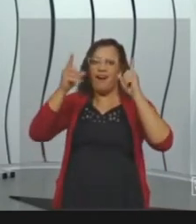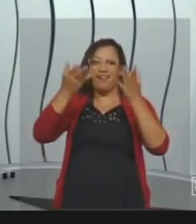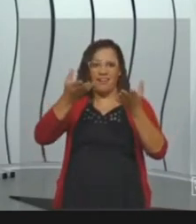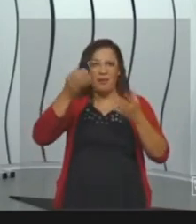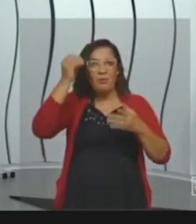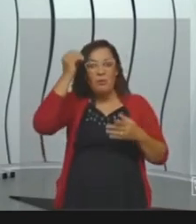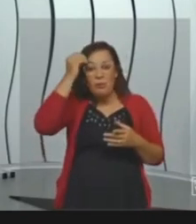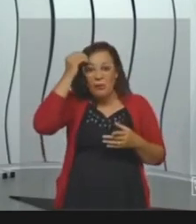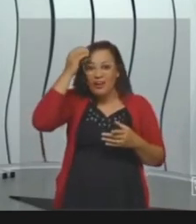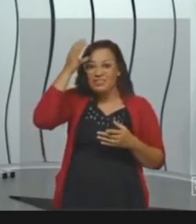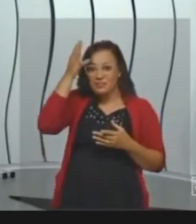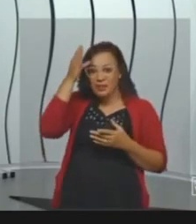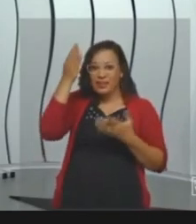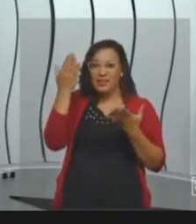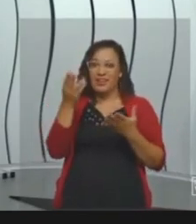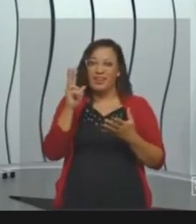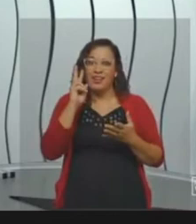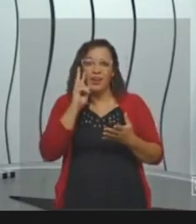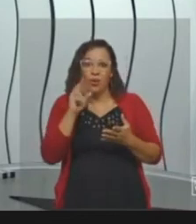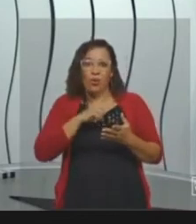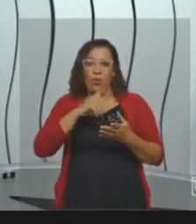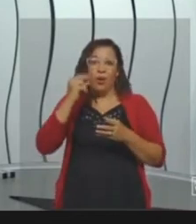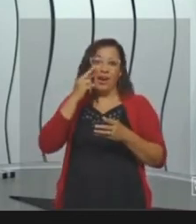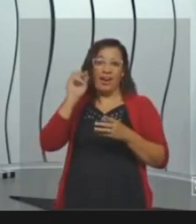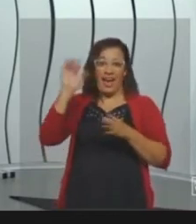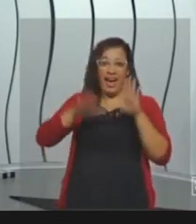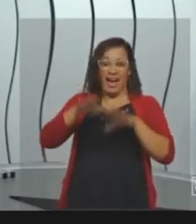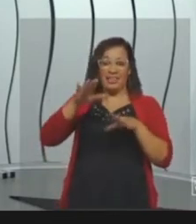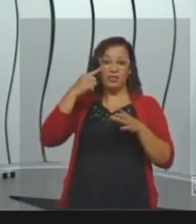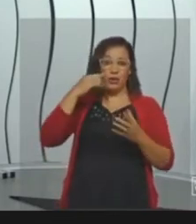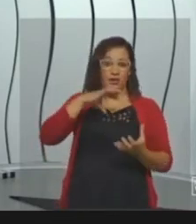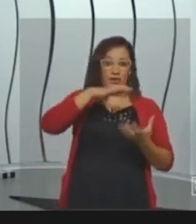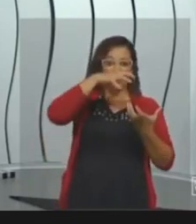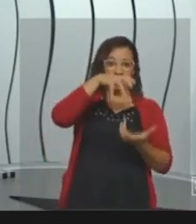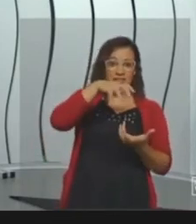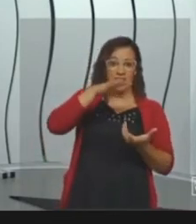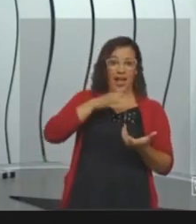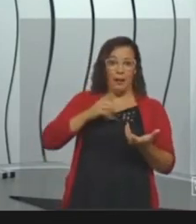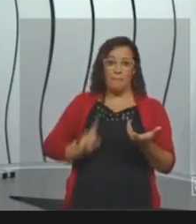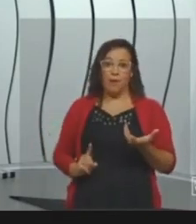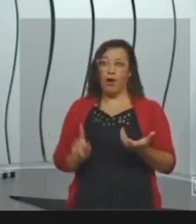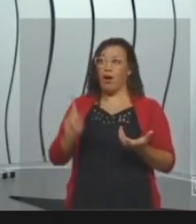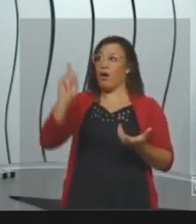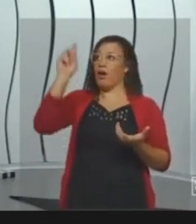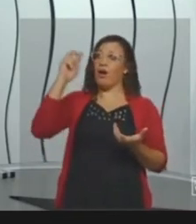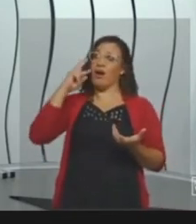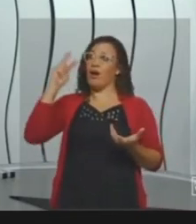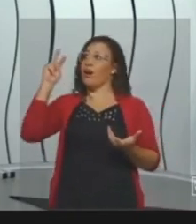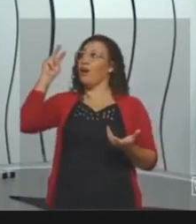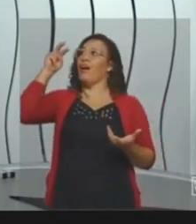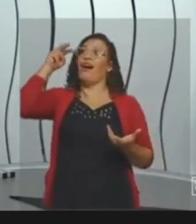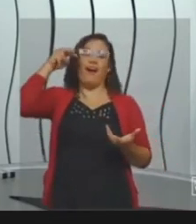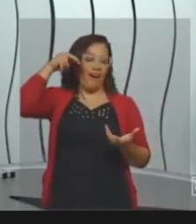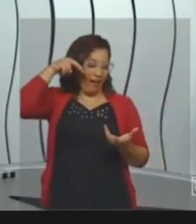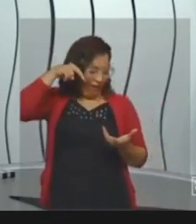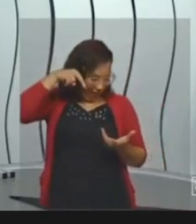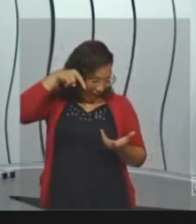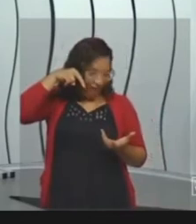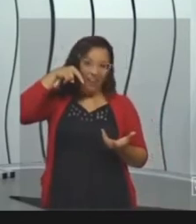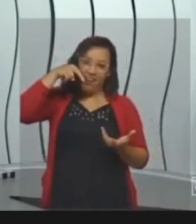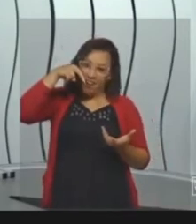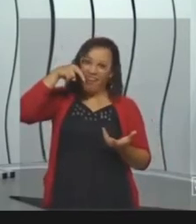conhecimento, conseguir olhar do lado de fora da atmosfera terrestre com melhor precisão, o desenvolvimento dos